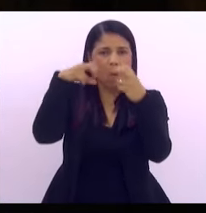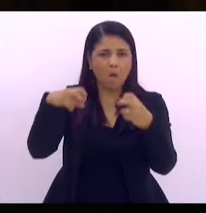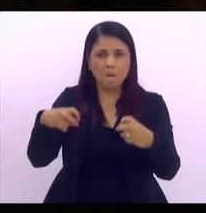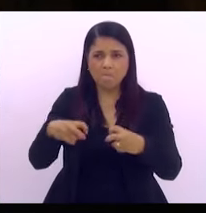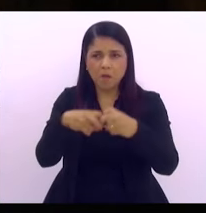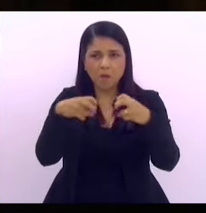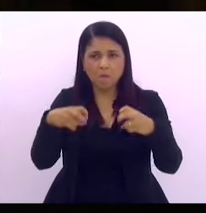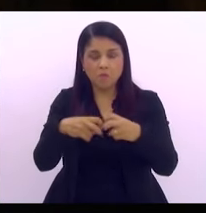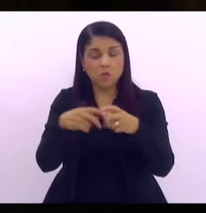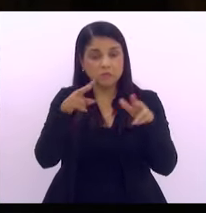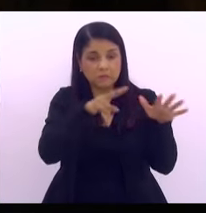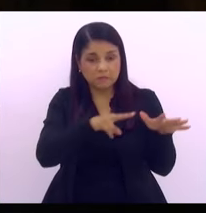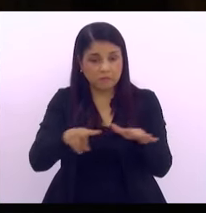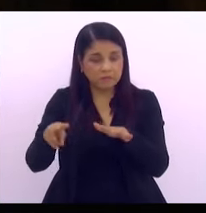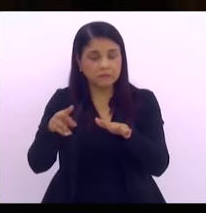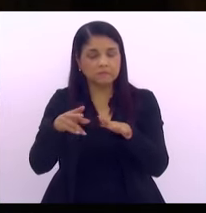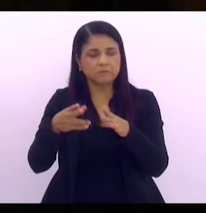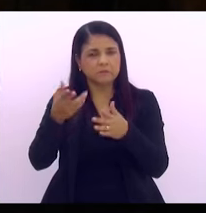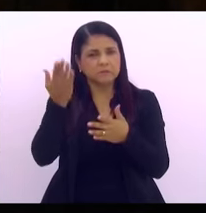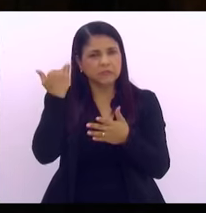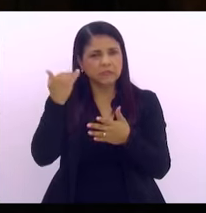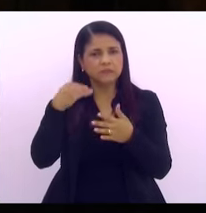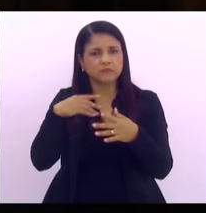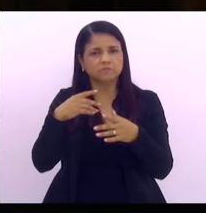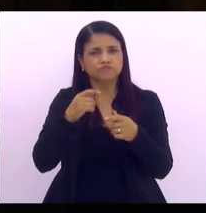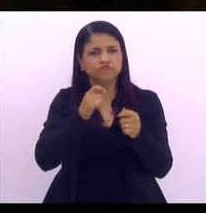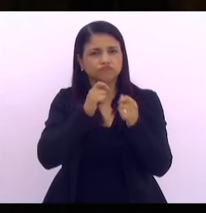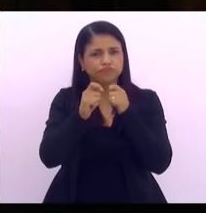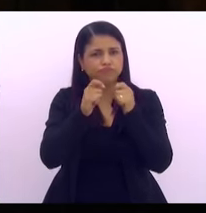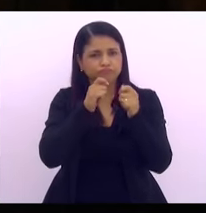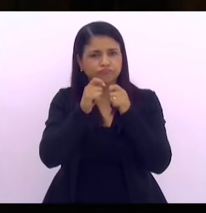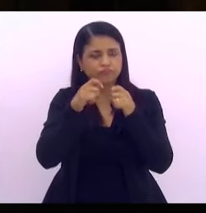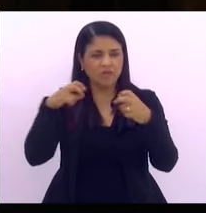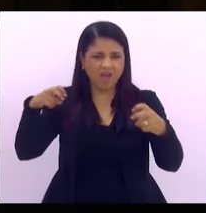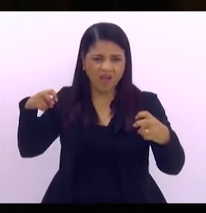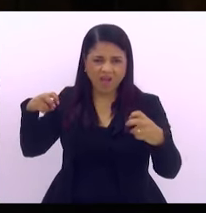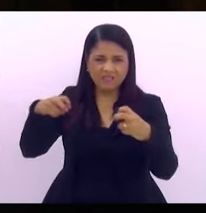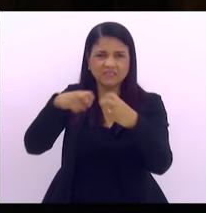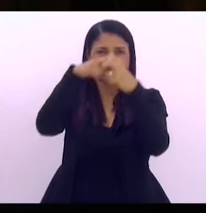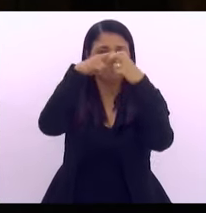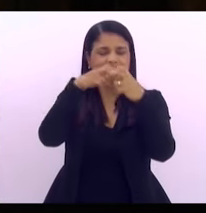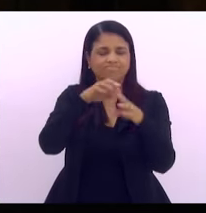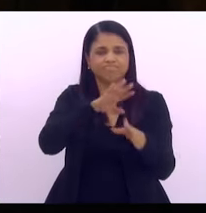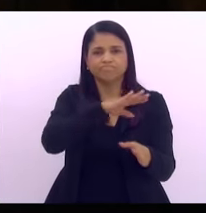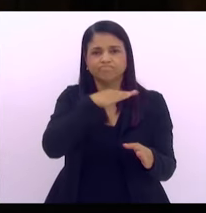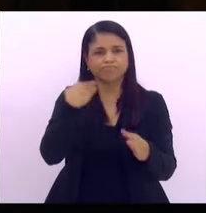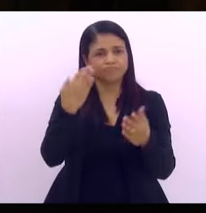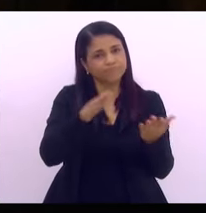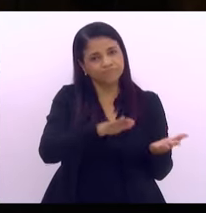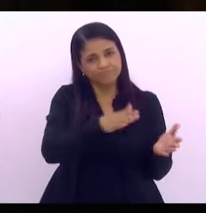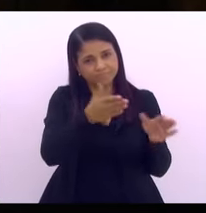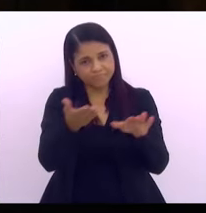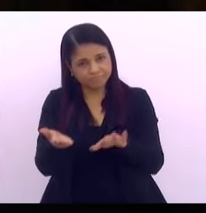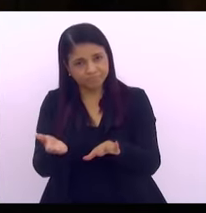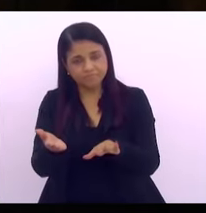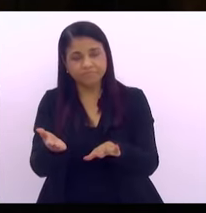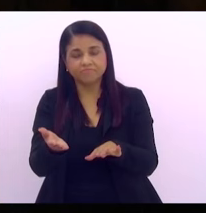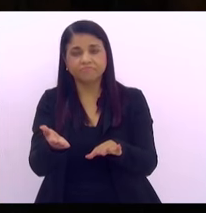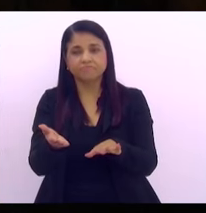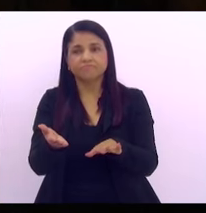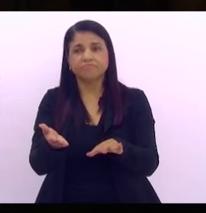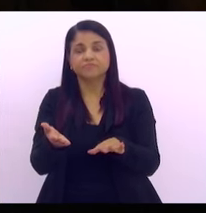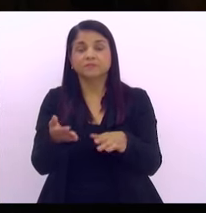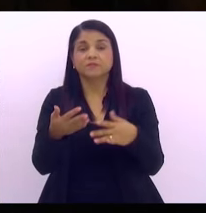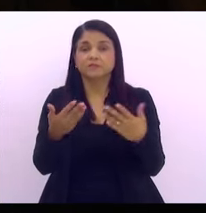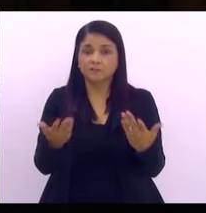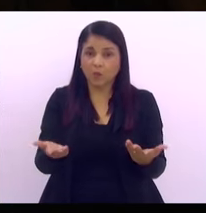eu fui surpreendido pela imprensa de um acidente fatal. Ou seja,